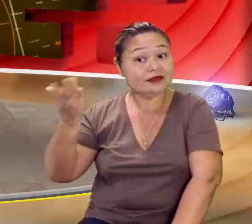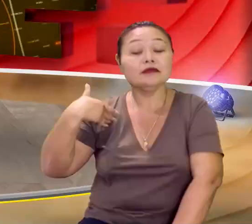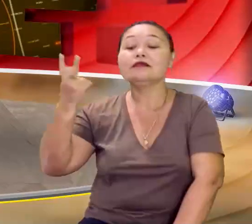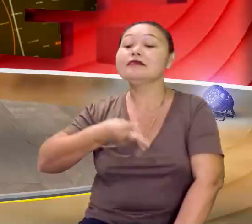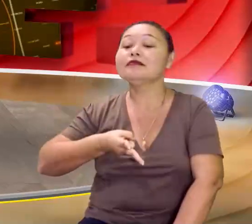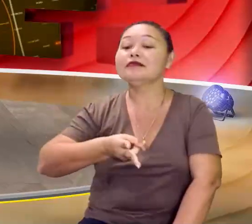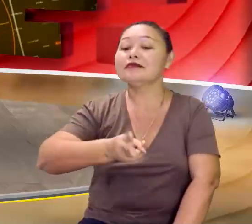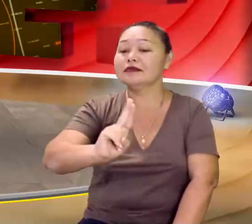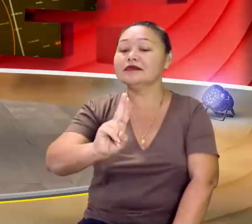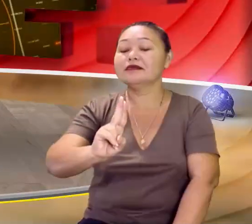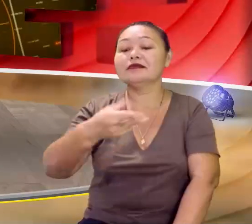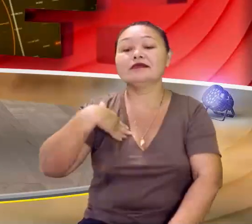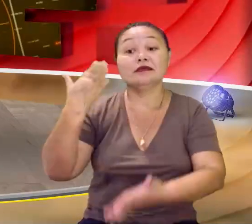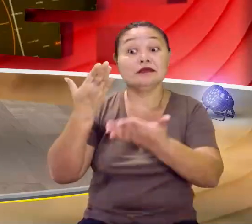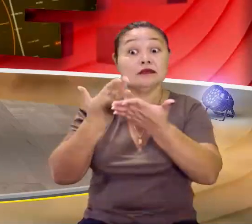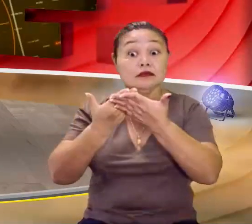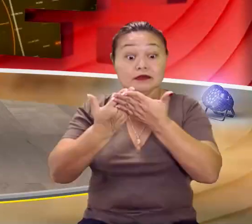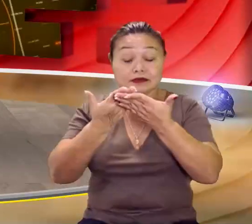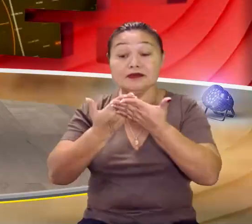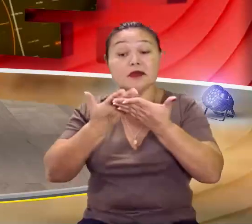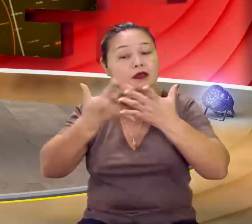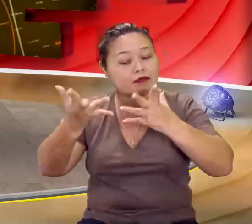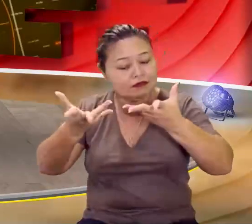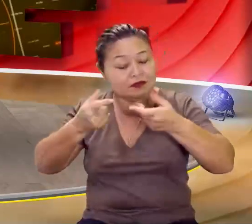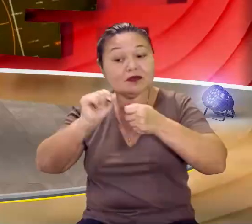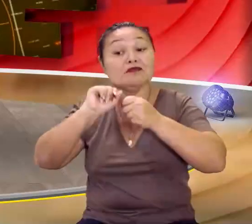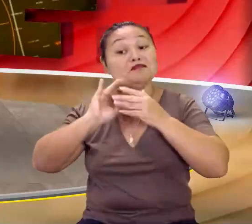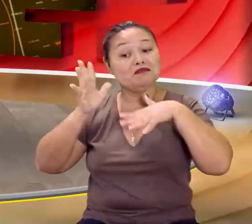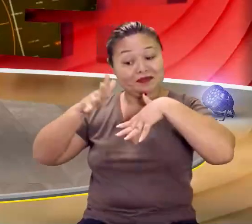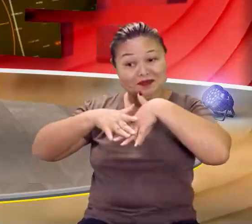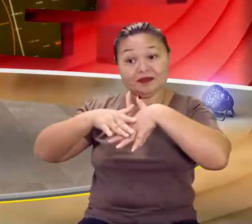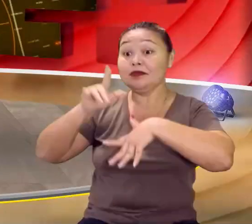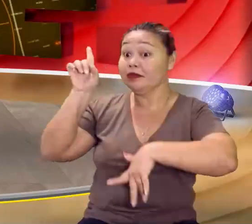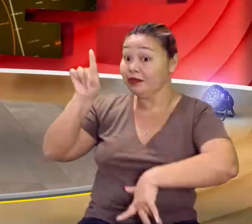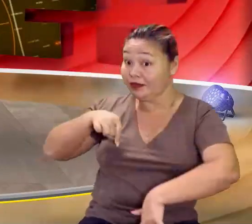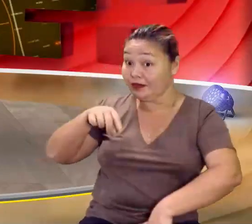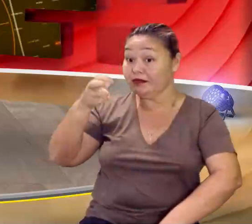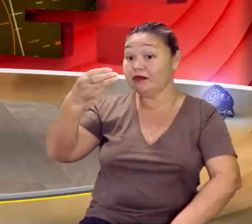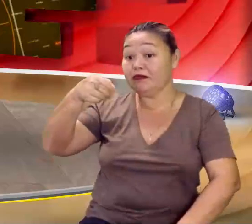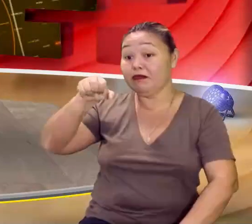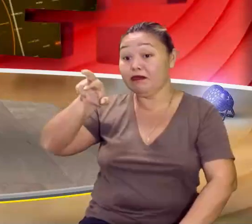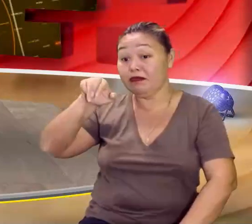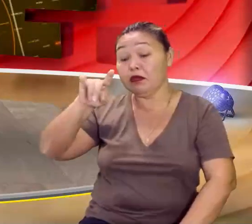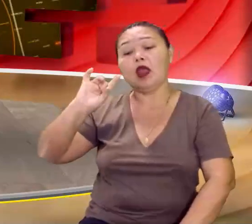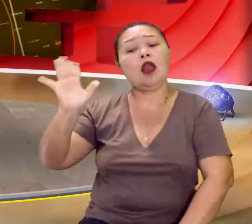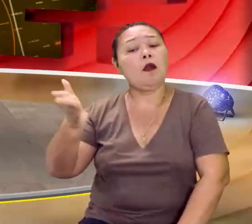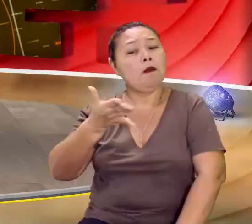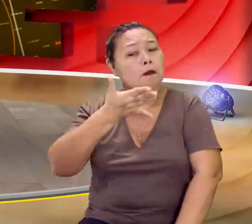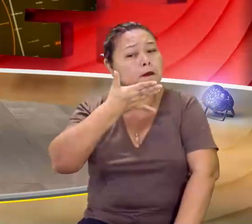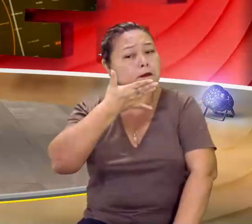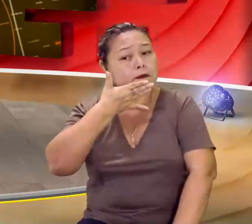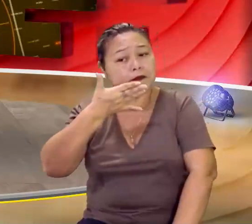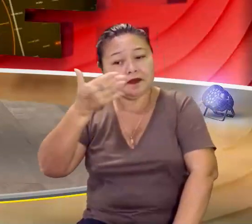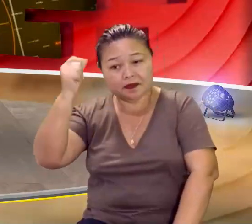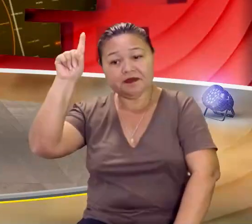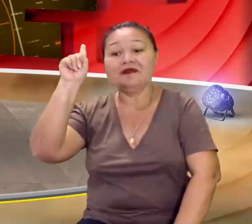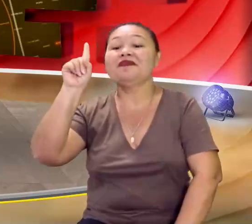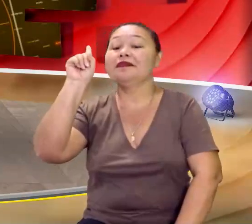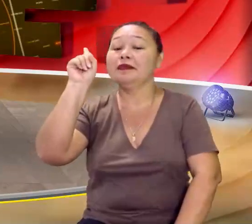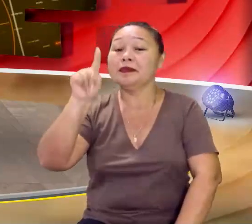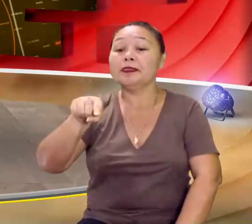gente continua as aulas maravilhosas de matemática, não é, professor? Não é. As melhores. E eu tenho certeza que